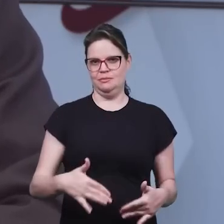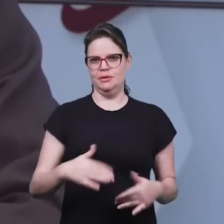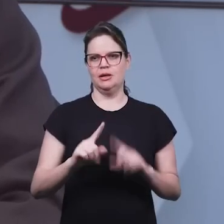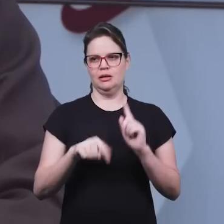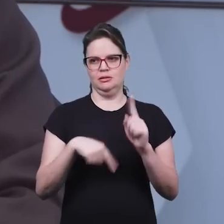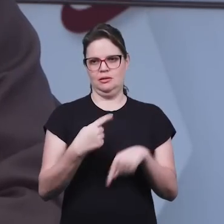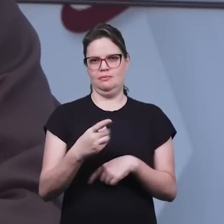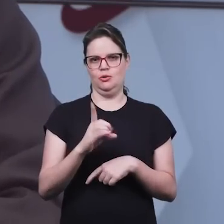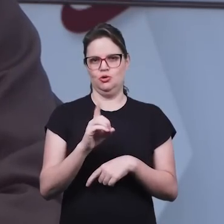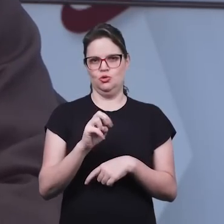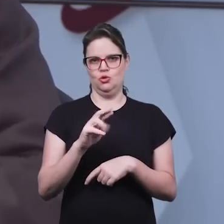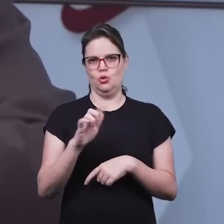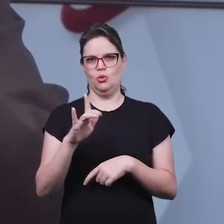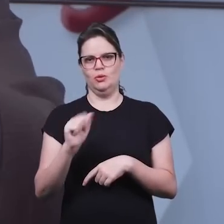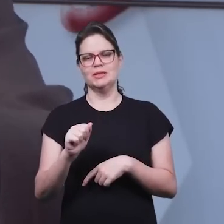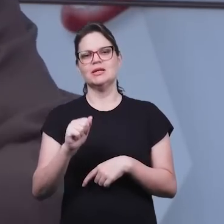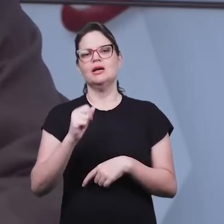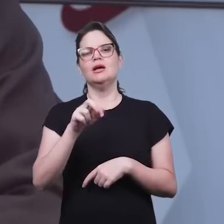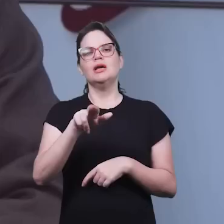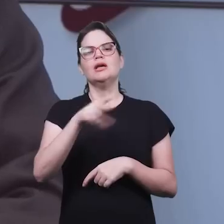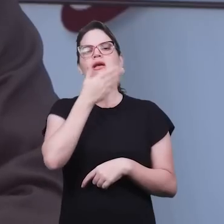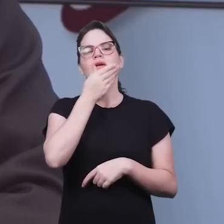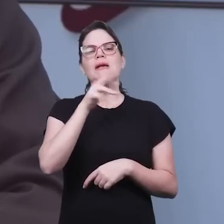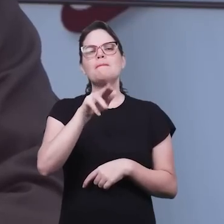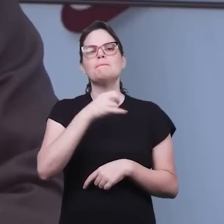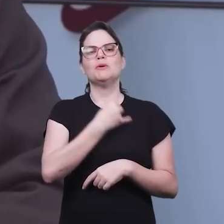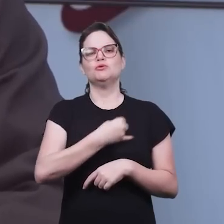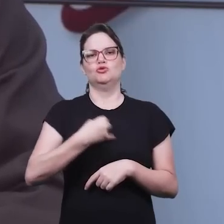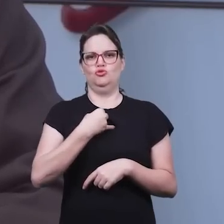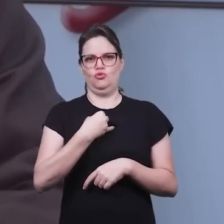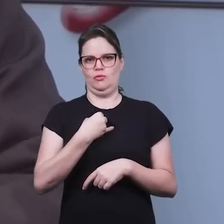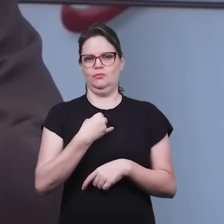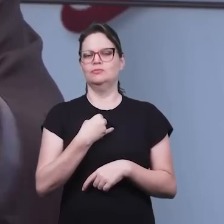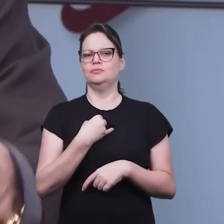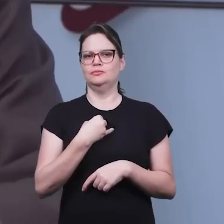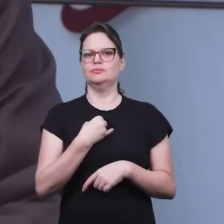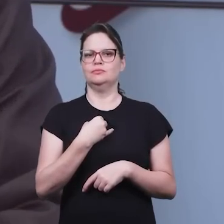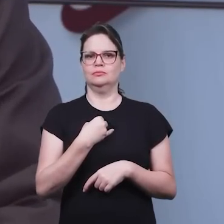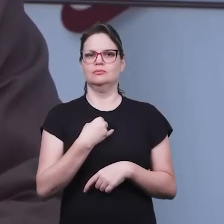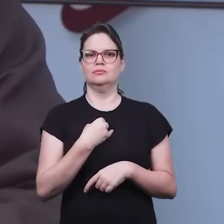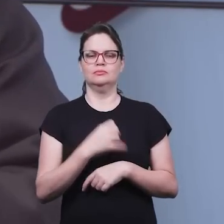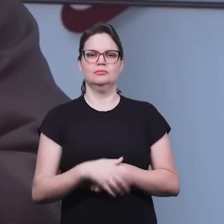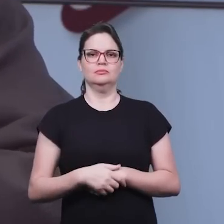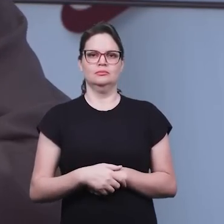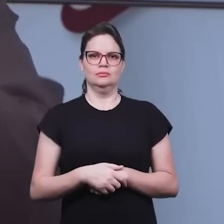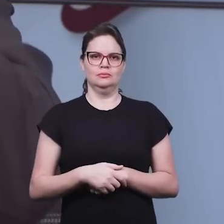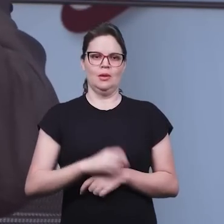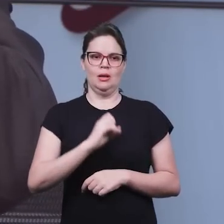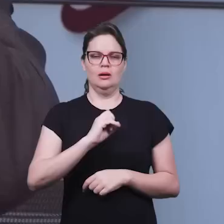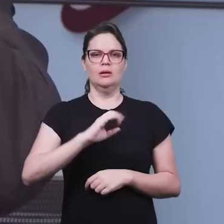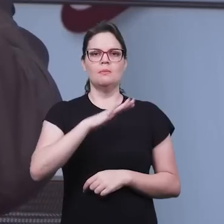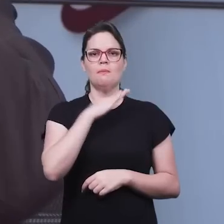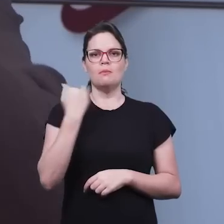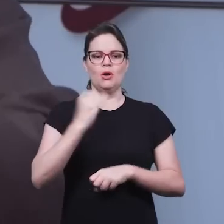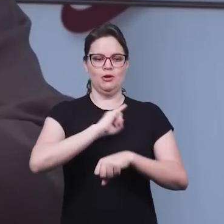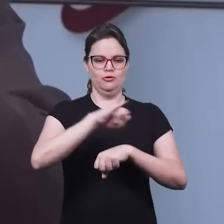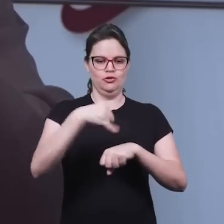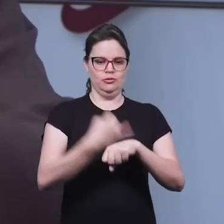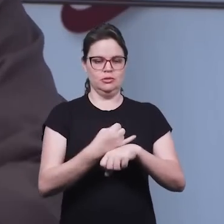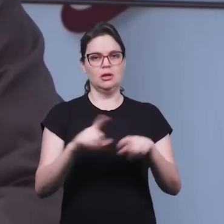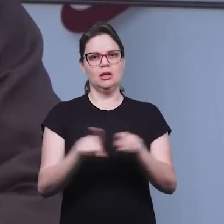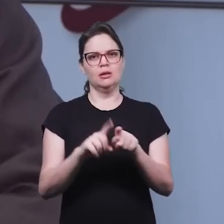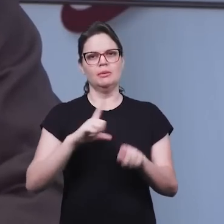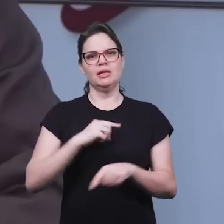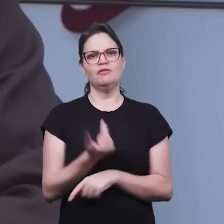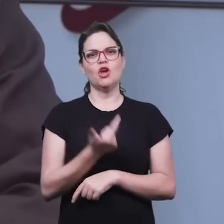Douglas, que era o irmão de João, né? Que morreu em Jerusalém. Nós temos o Tiago menor, que